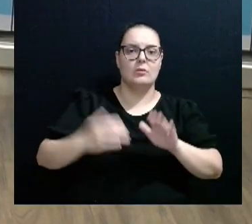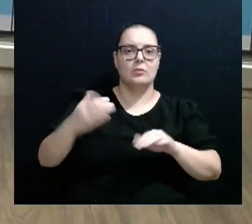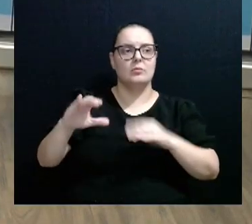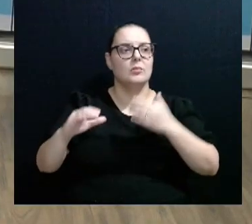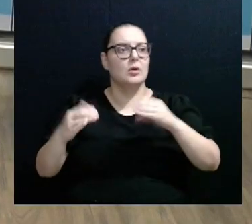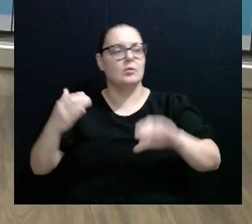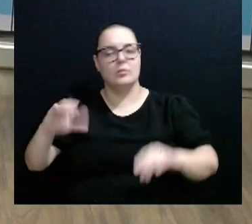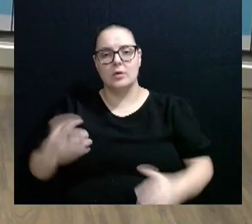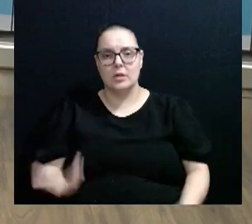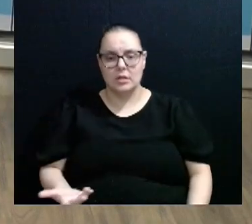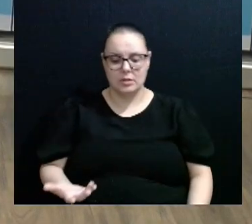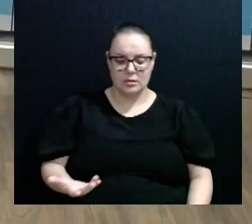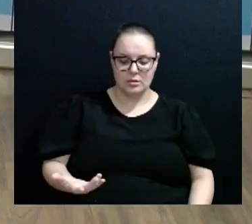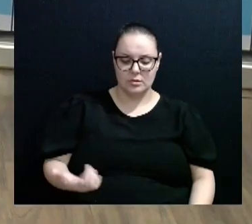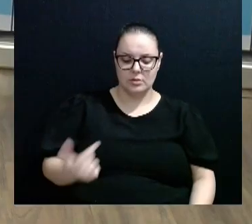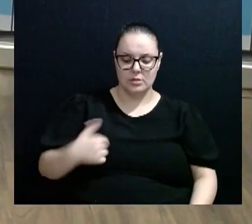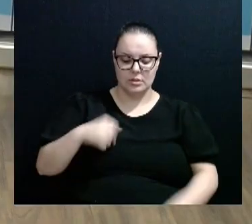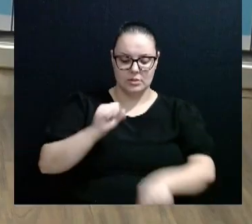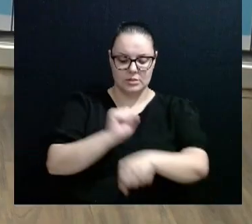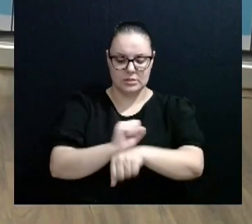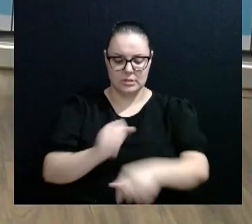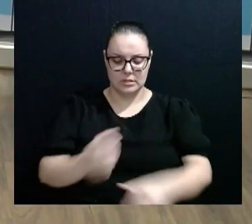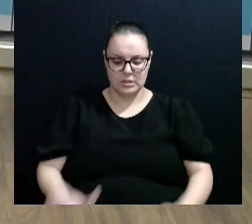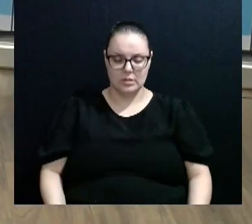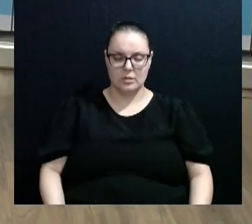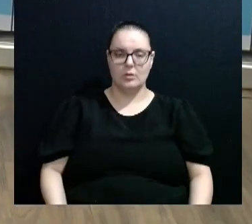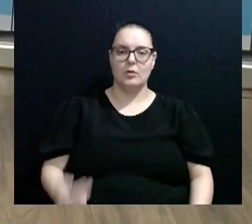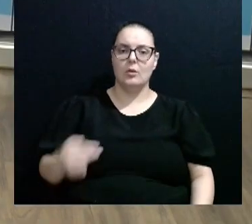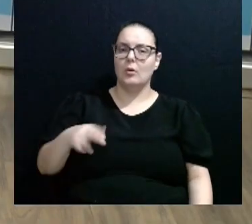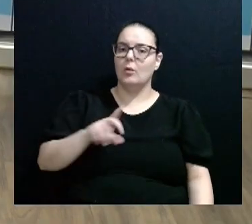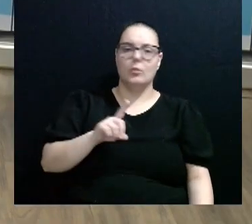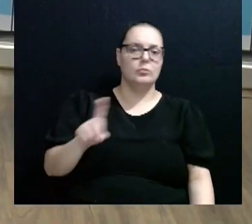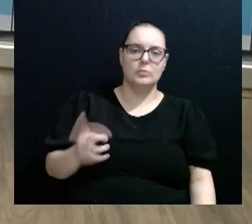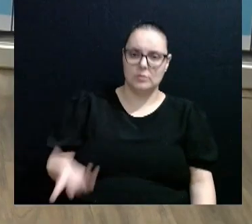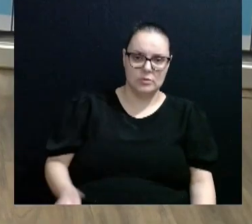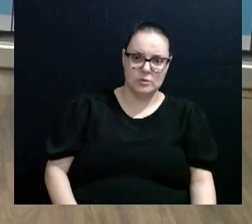e vou ficar aguardando? É por aí ou não só?